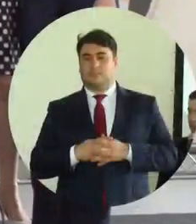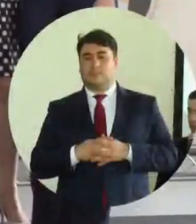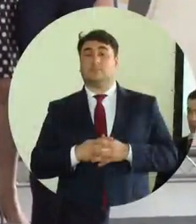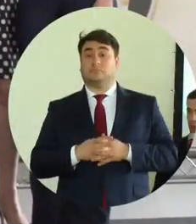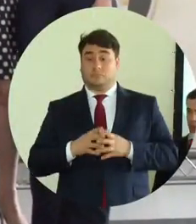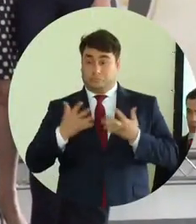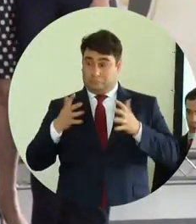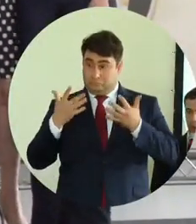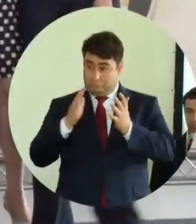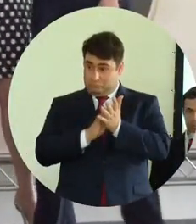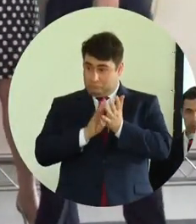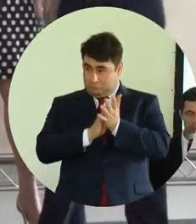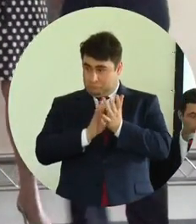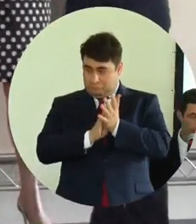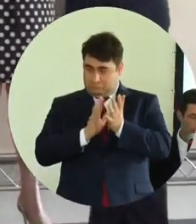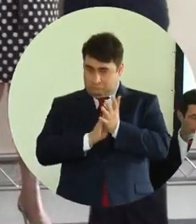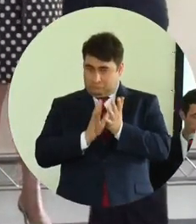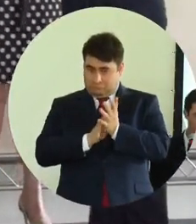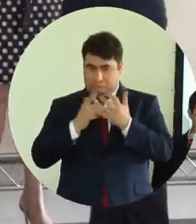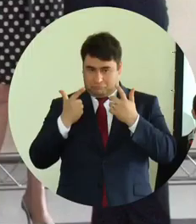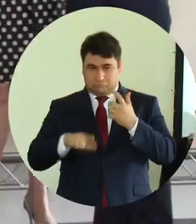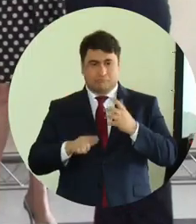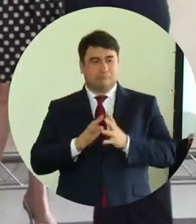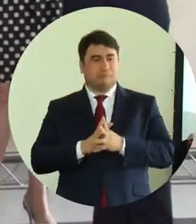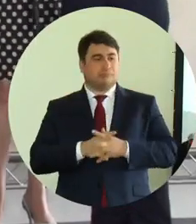Mais uma salva de palmas. Muito obrigado.